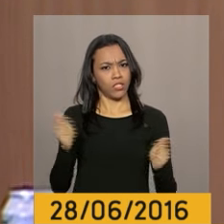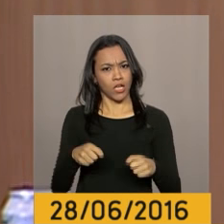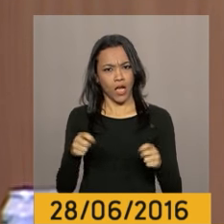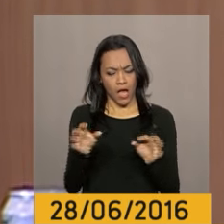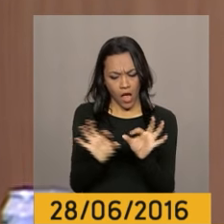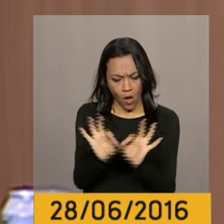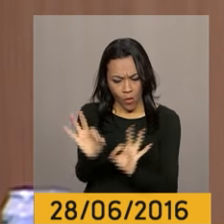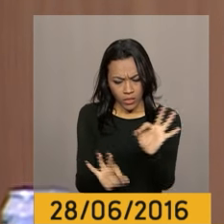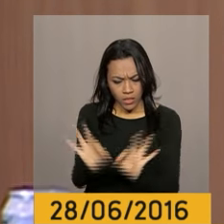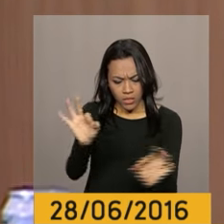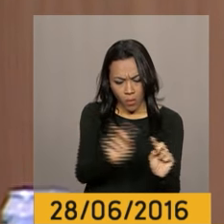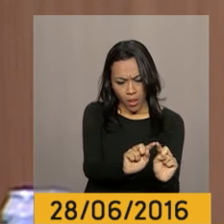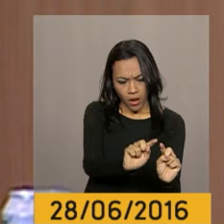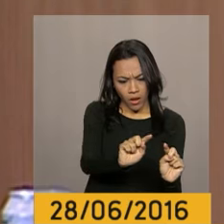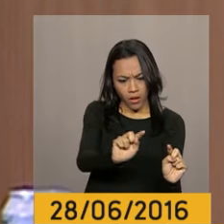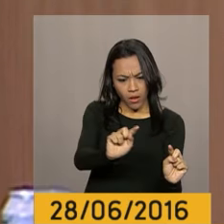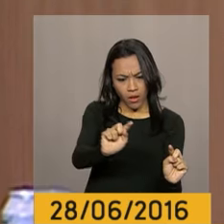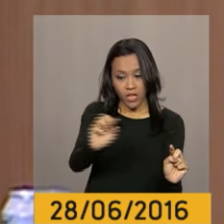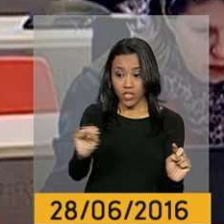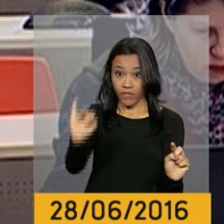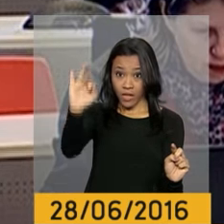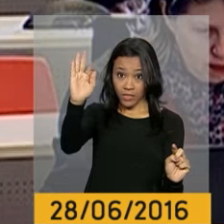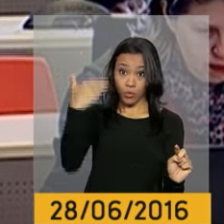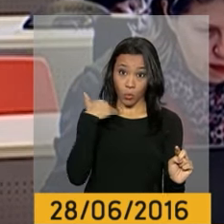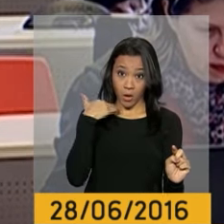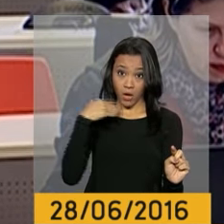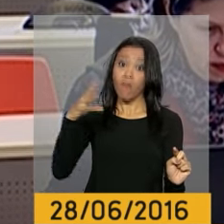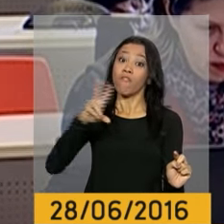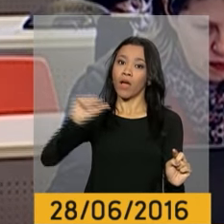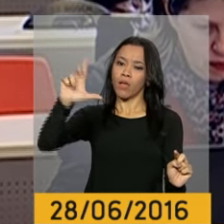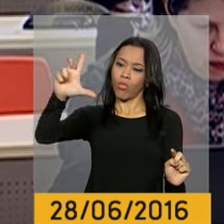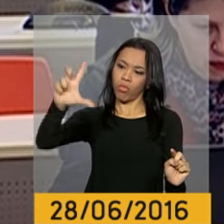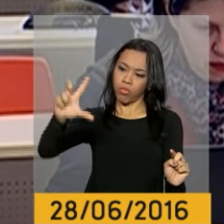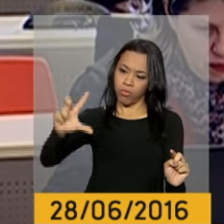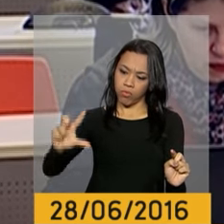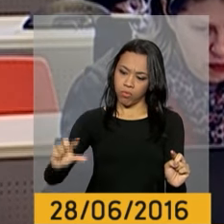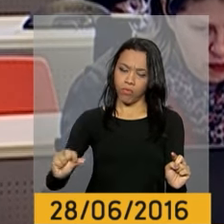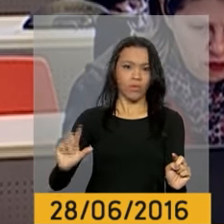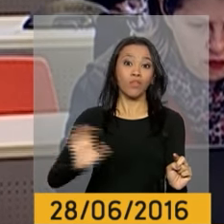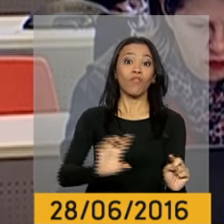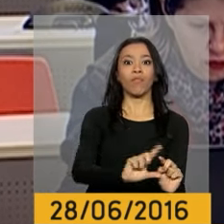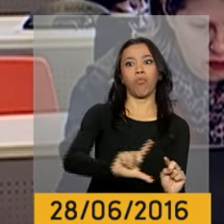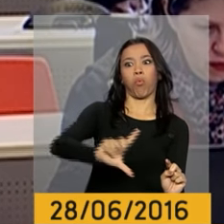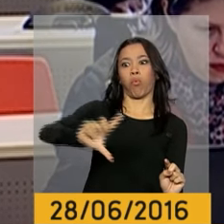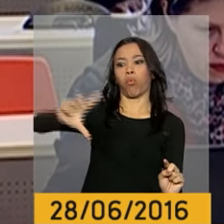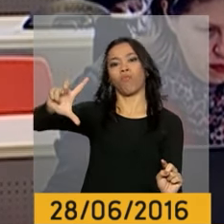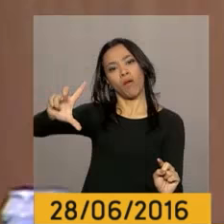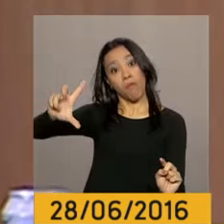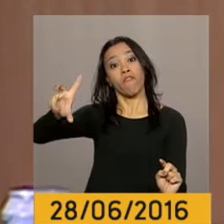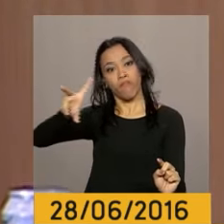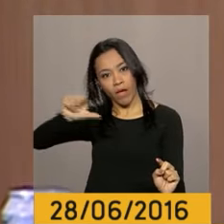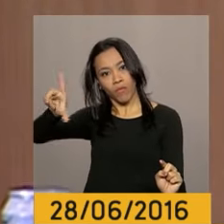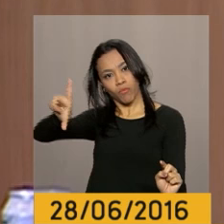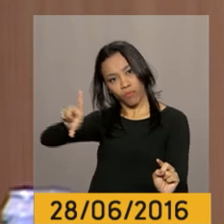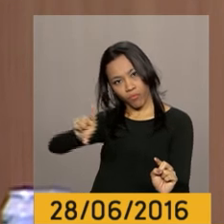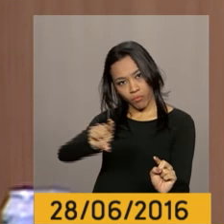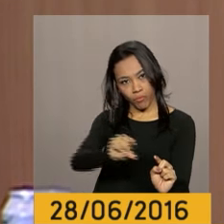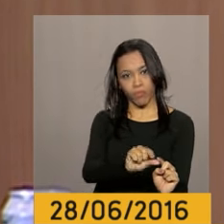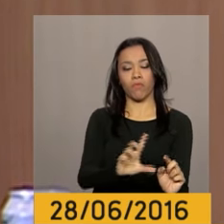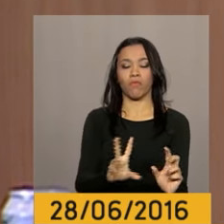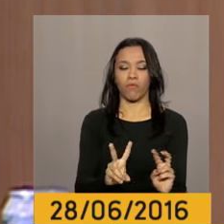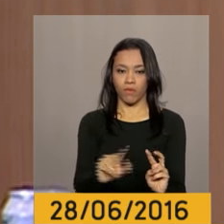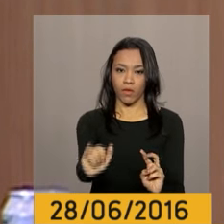inflação do Banco Central tendem a cair. Então, é importante continuar criando